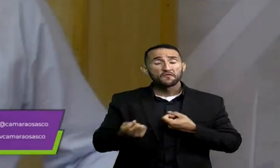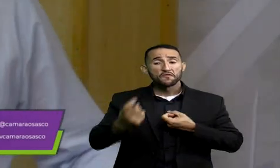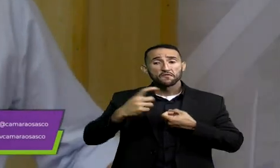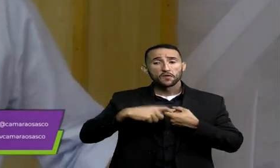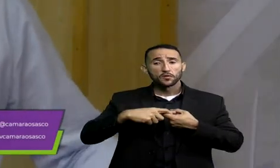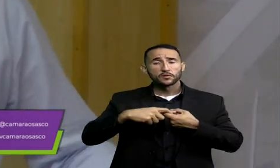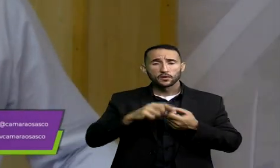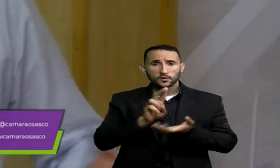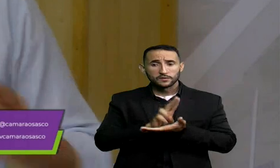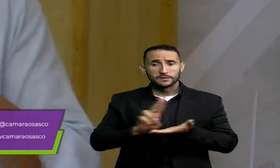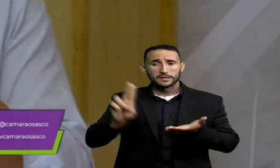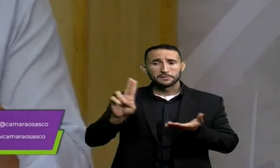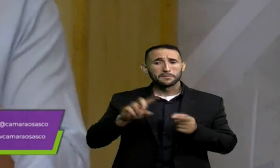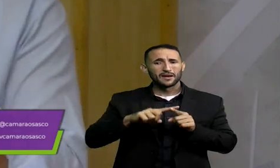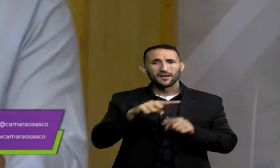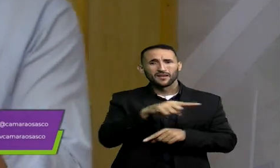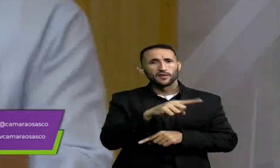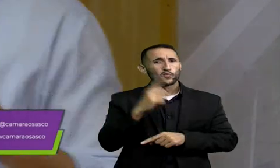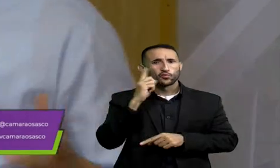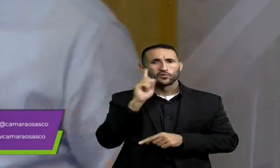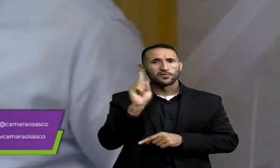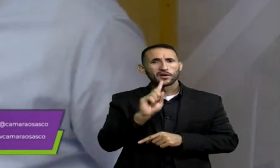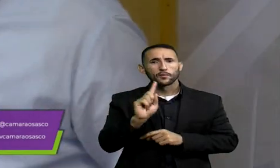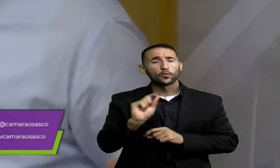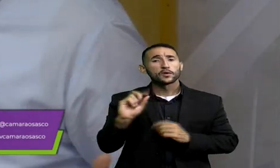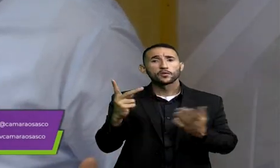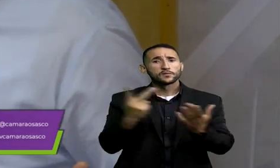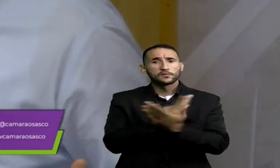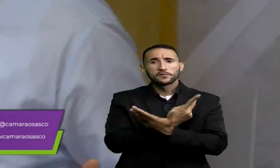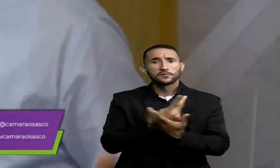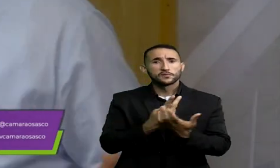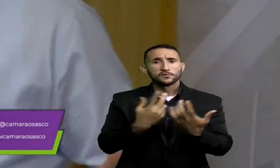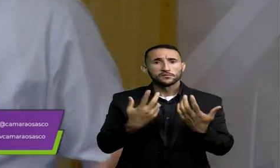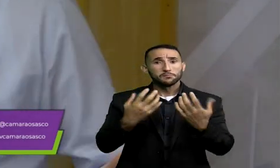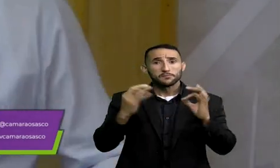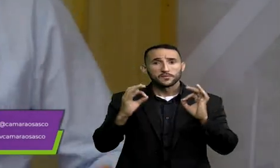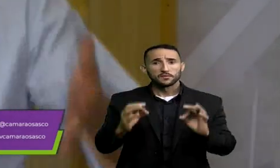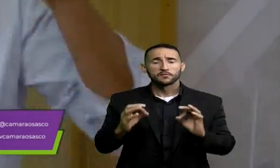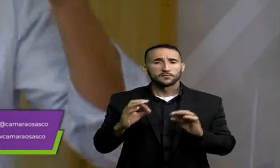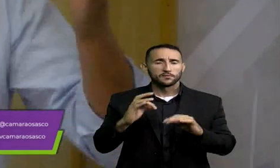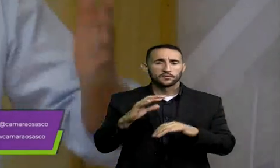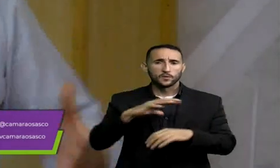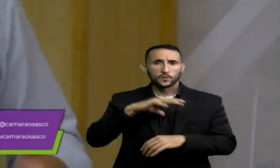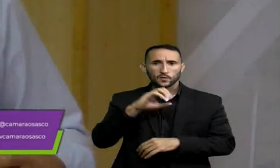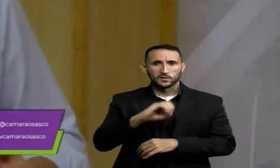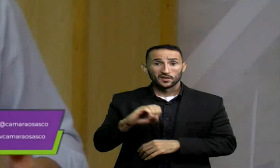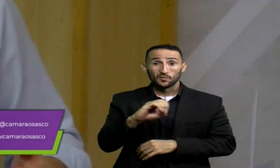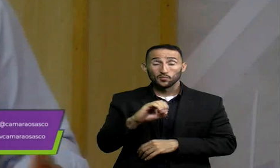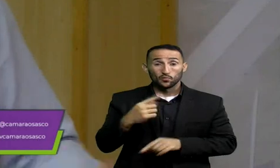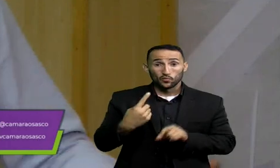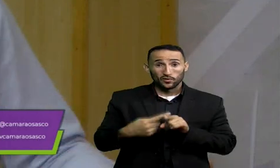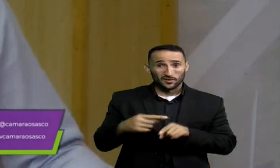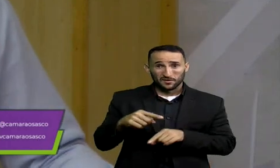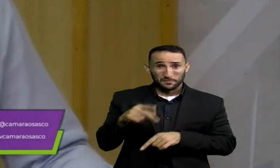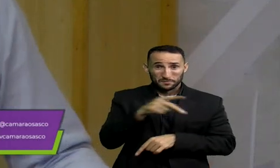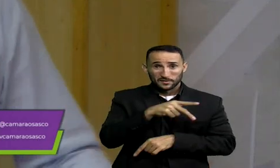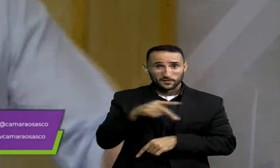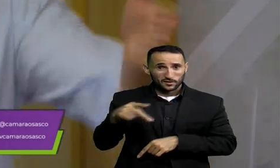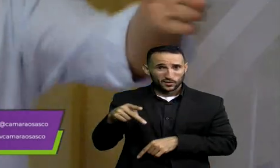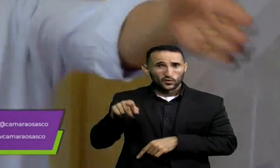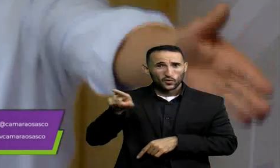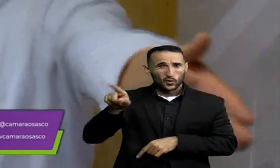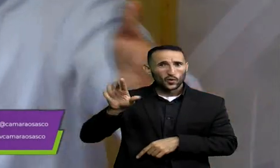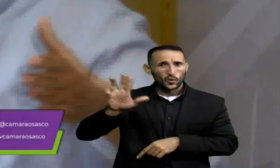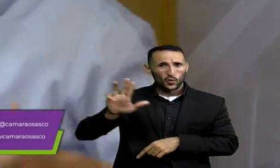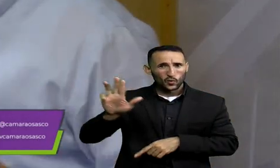mal informados e não sabem o que acontece na cidade de Osasco né porque esse tal presidente que vai vir aí para inaugurar foi o